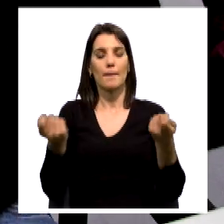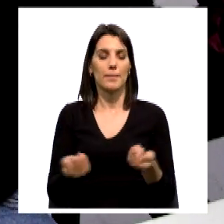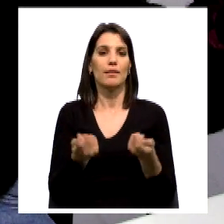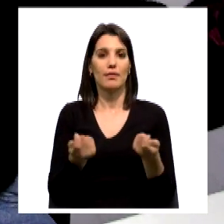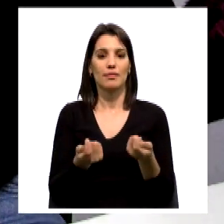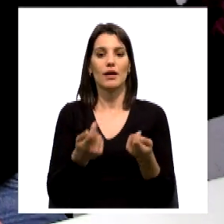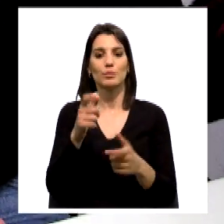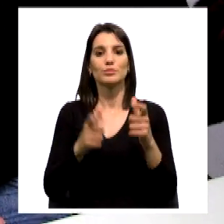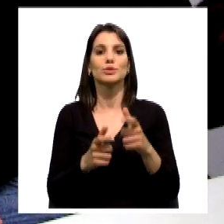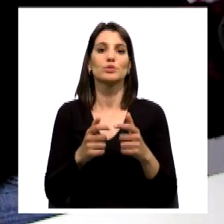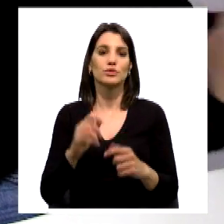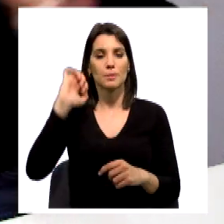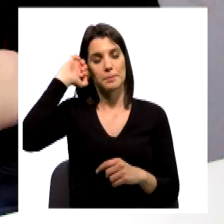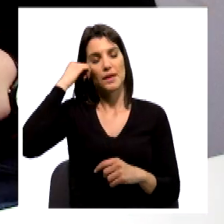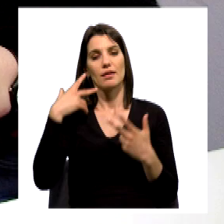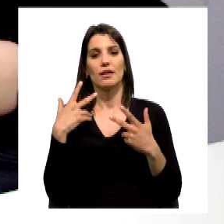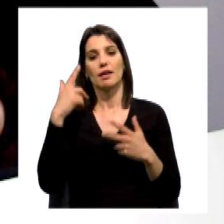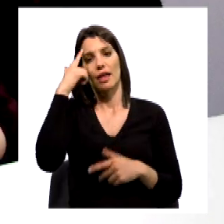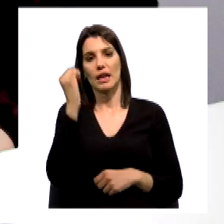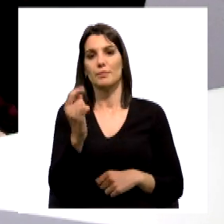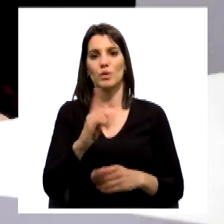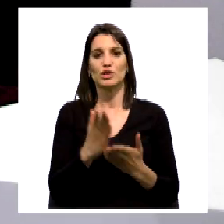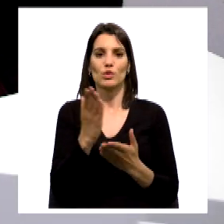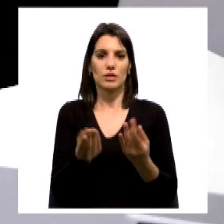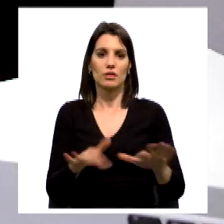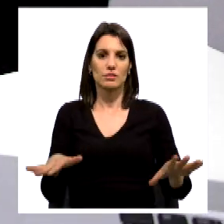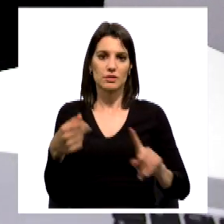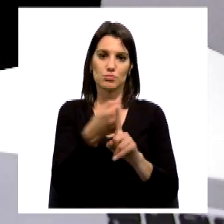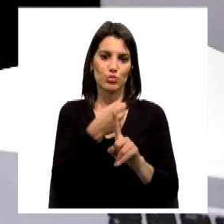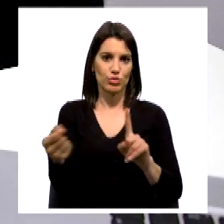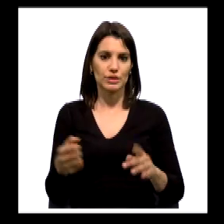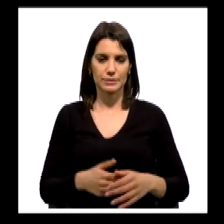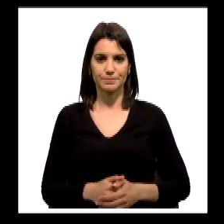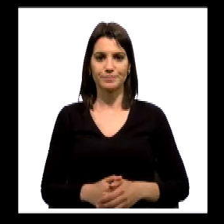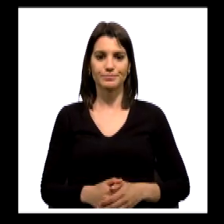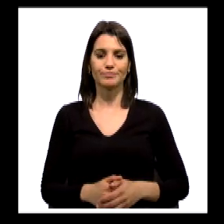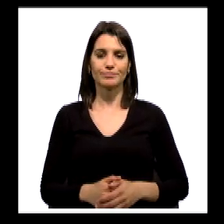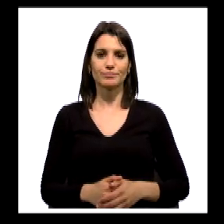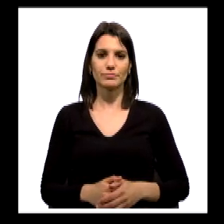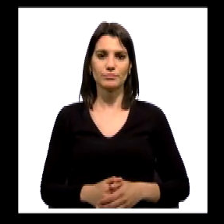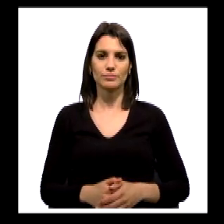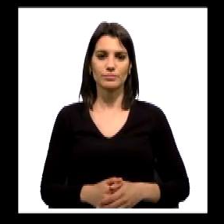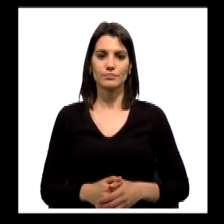a campanha às vítimas de crime e não só às crianças vítimas de bullying.